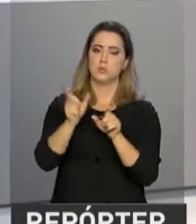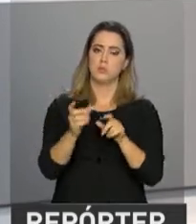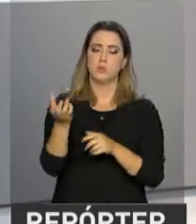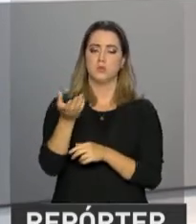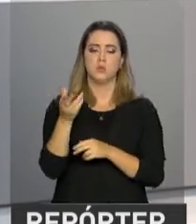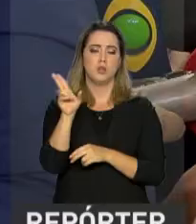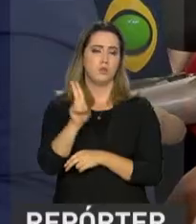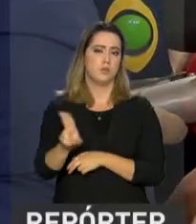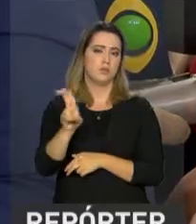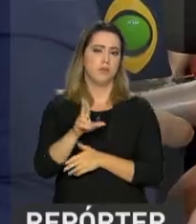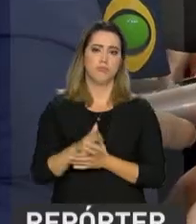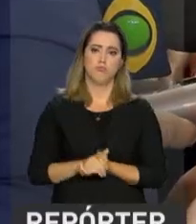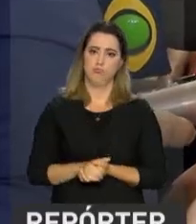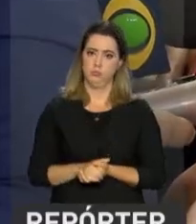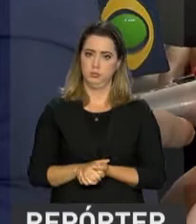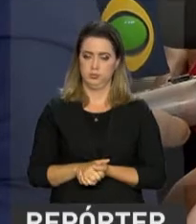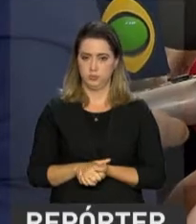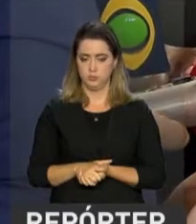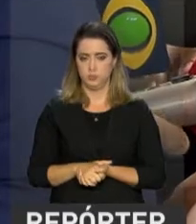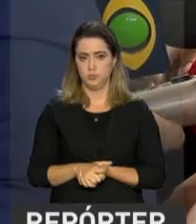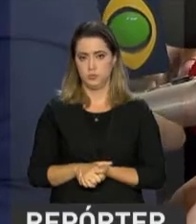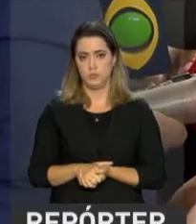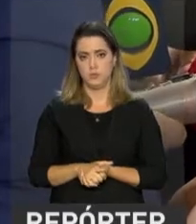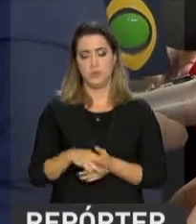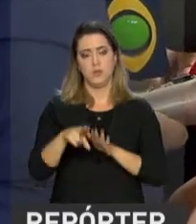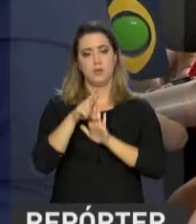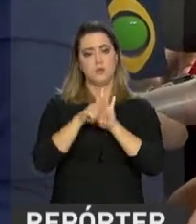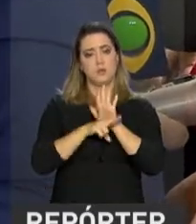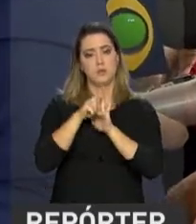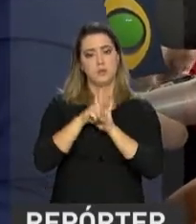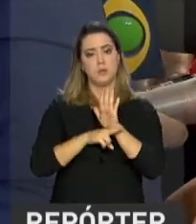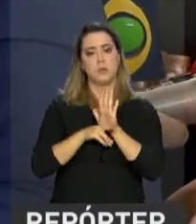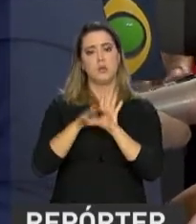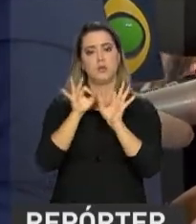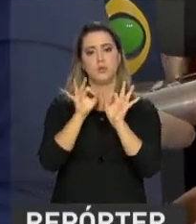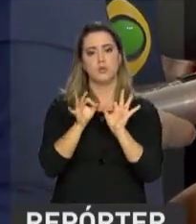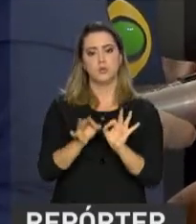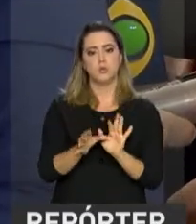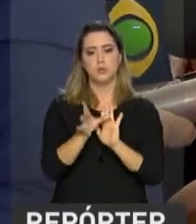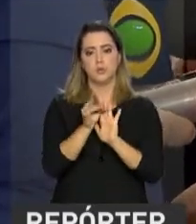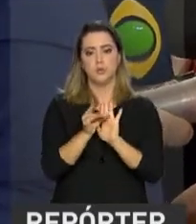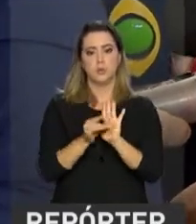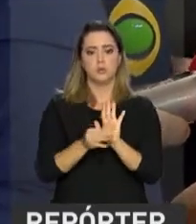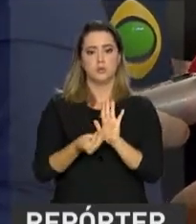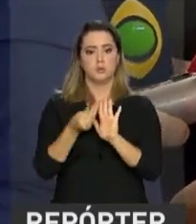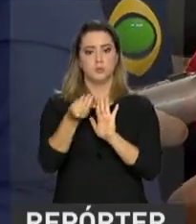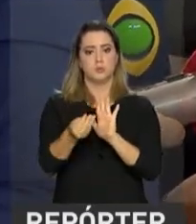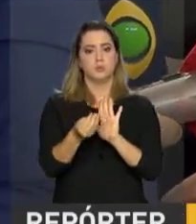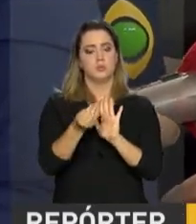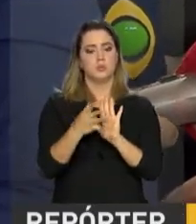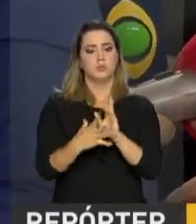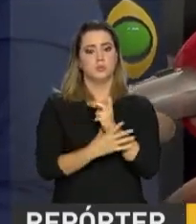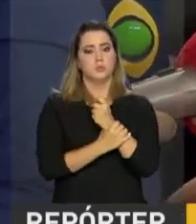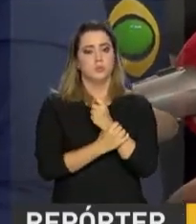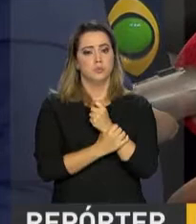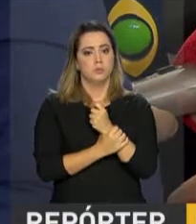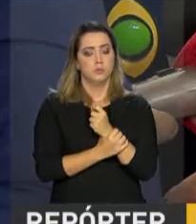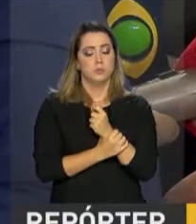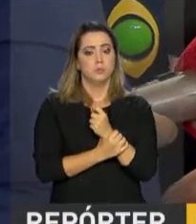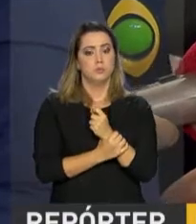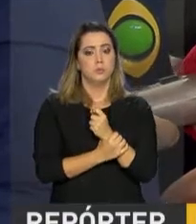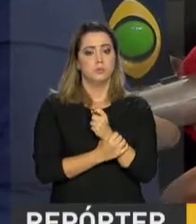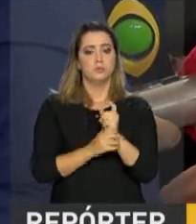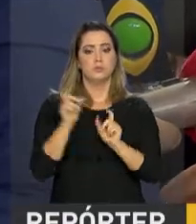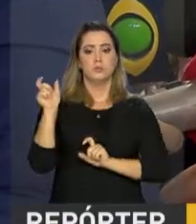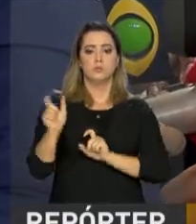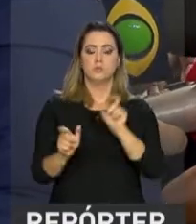usuário a regulação desde que corretamente que garantam a segurança do público dos